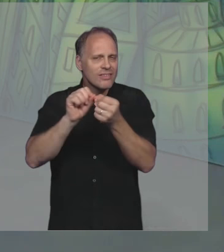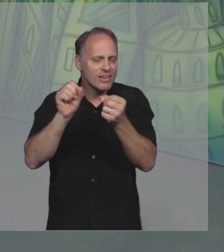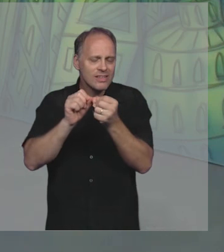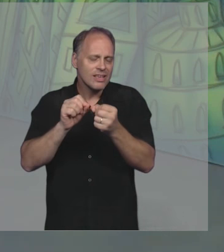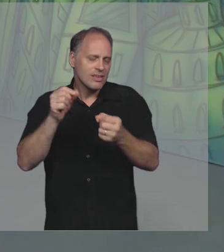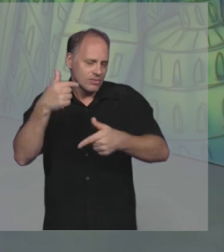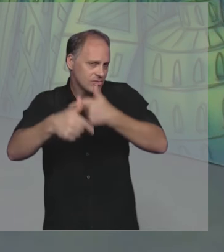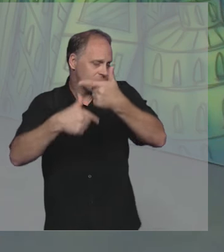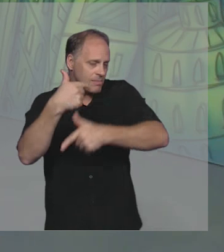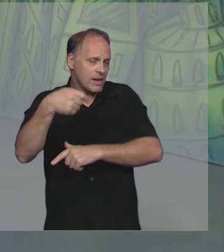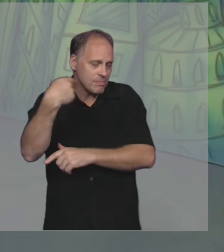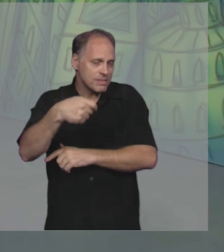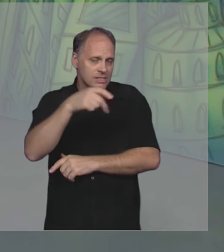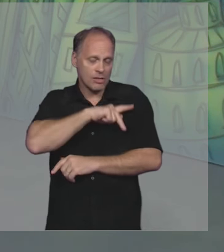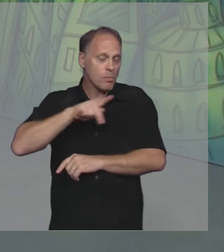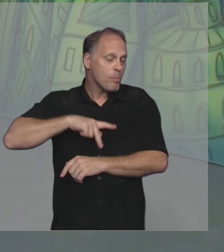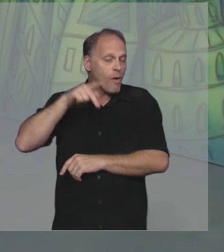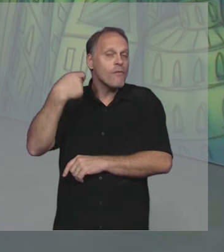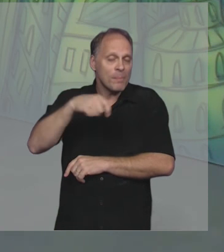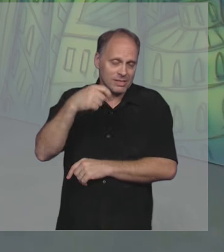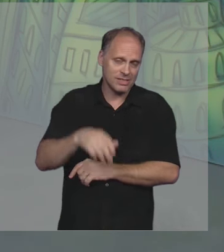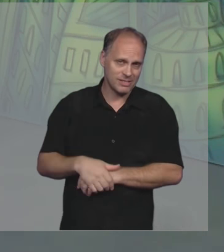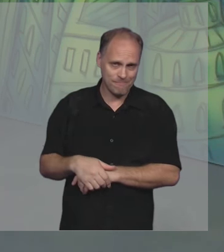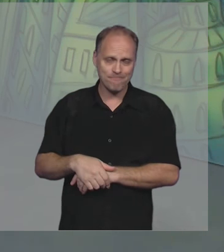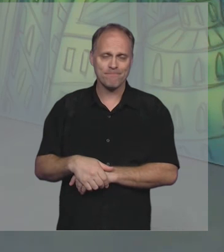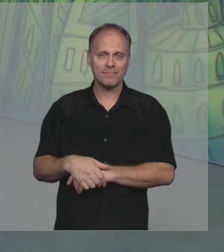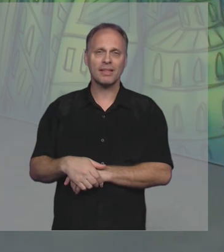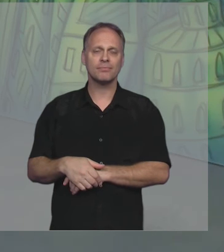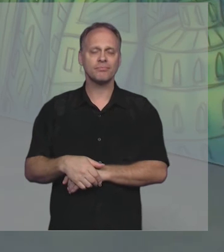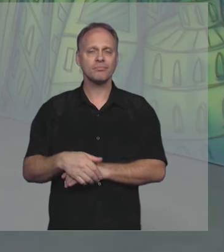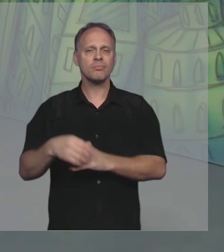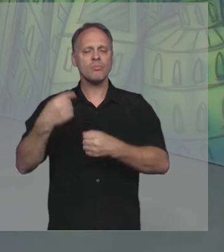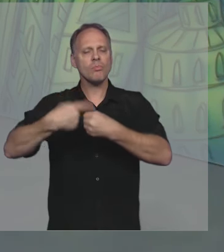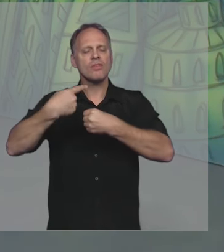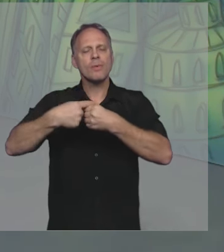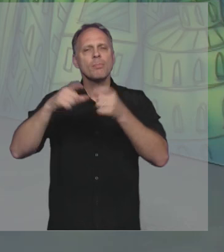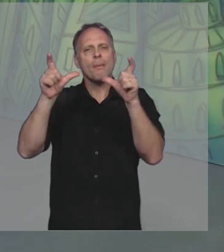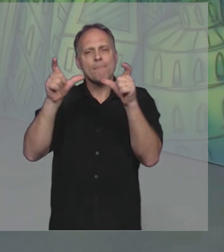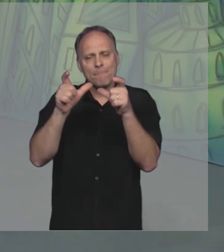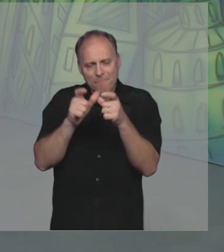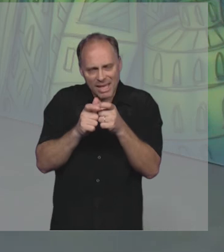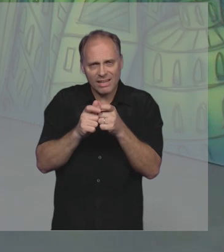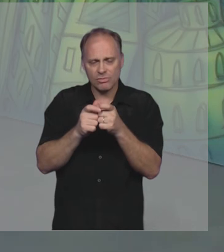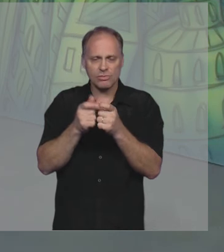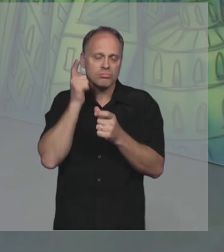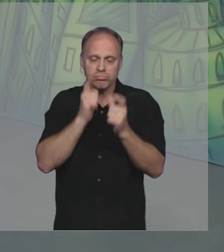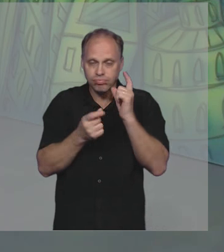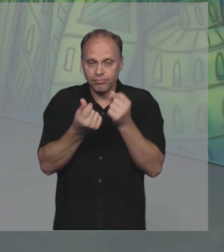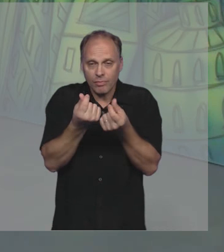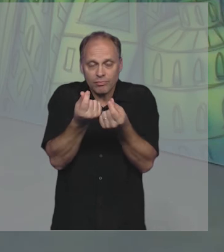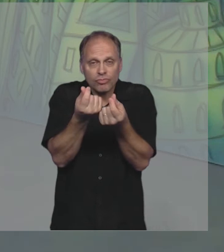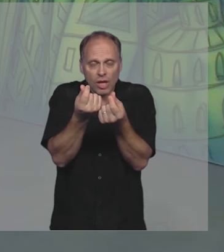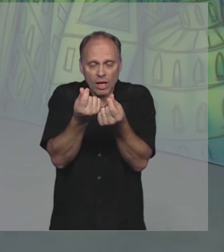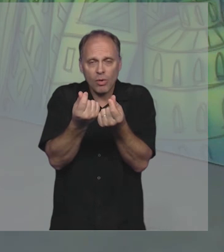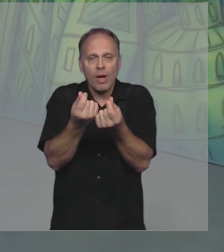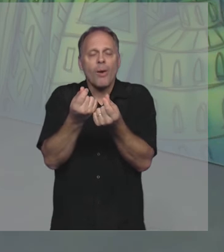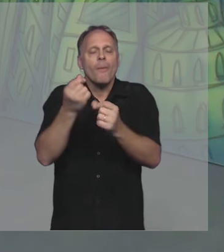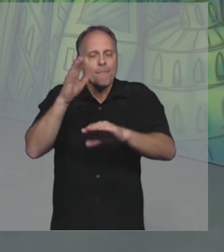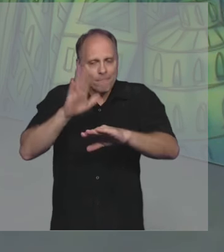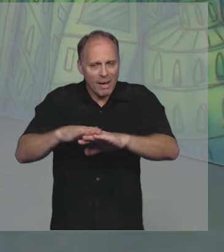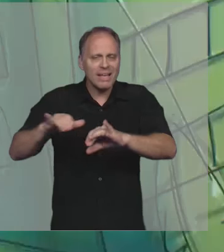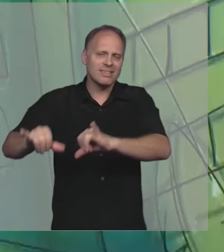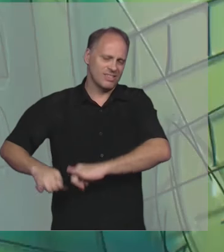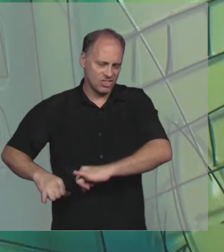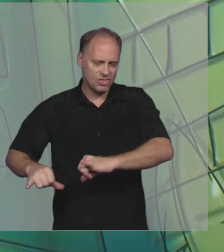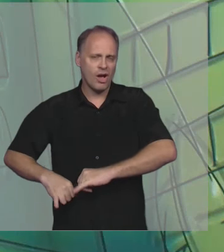conseguir executar as necessidades da população. O município que é o que menos arrecada é o mais penalizado, então? Sim. No sentido